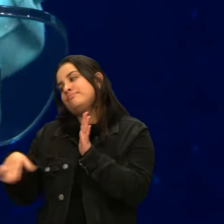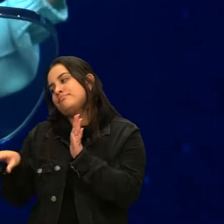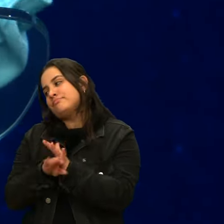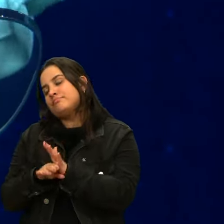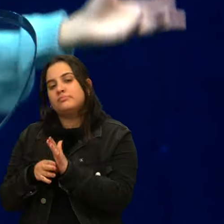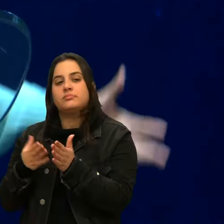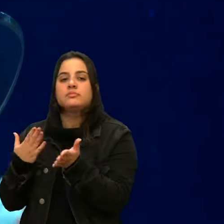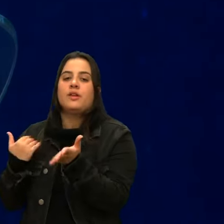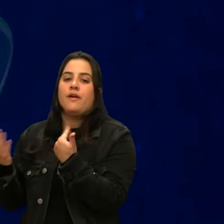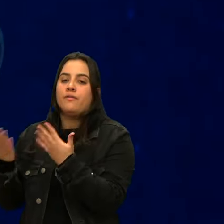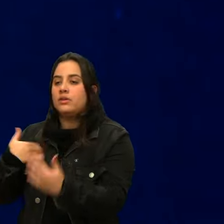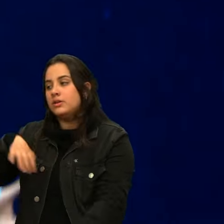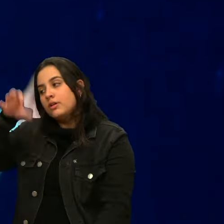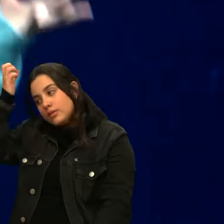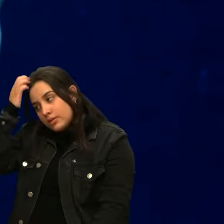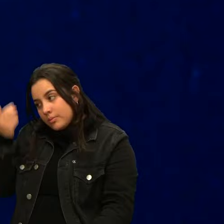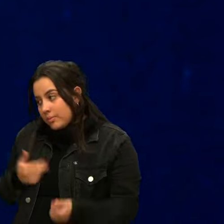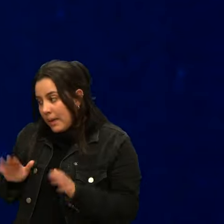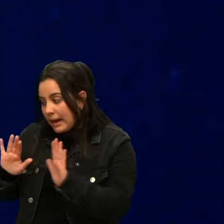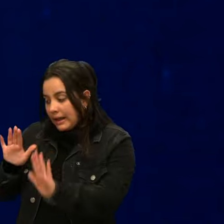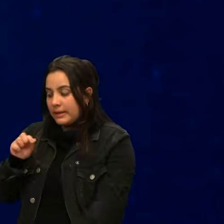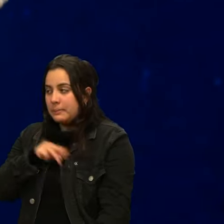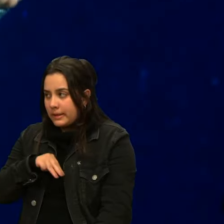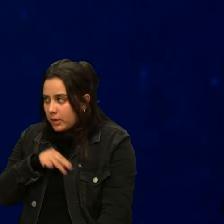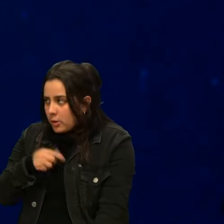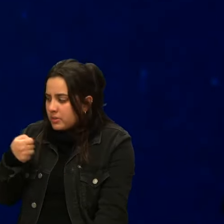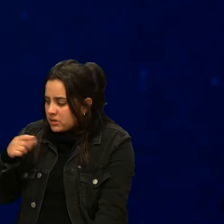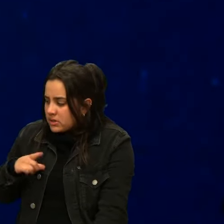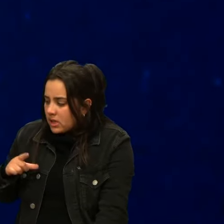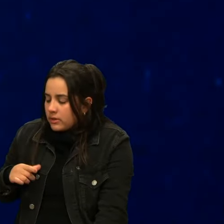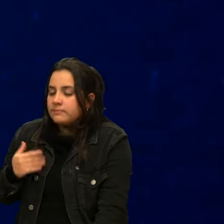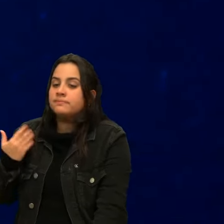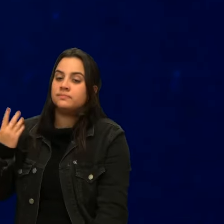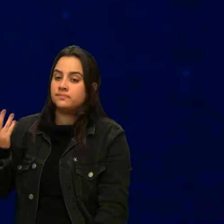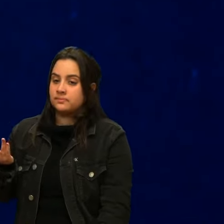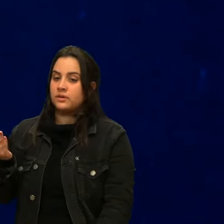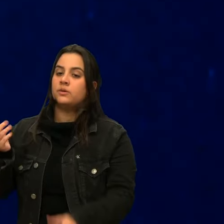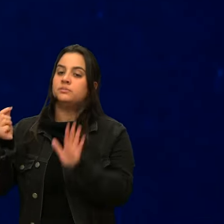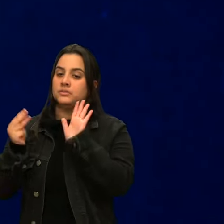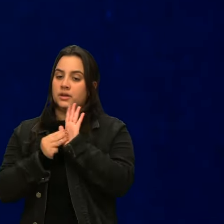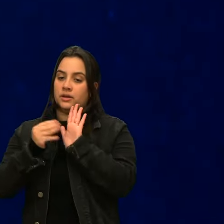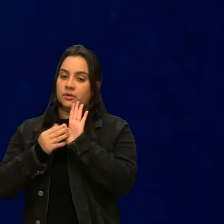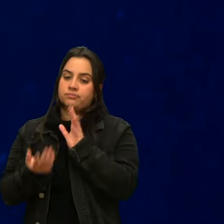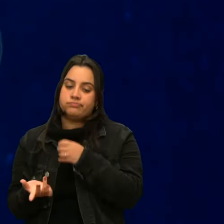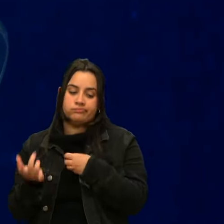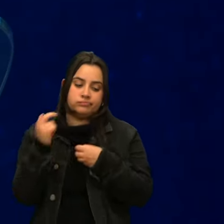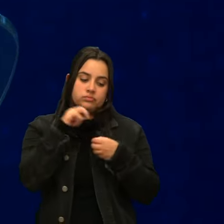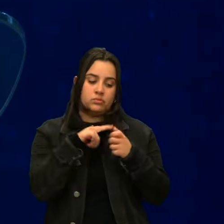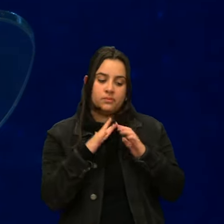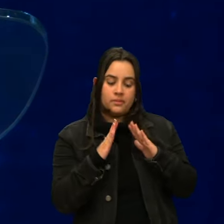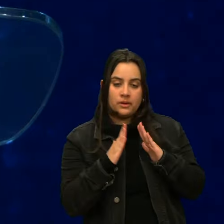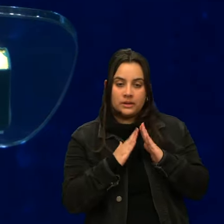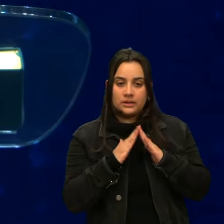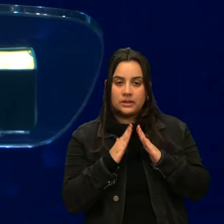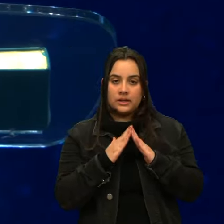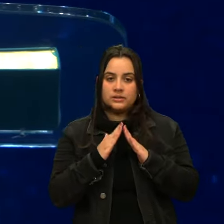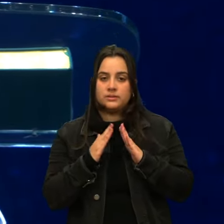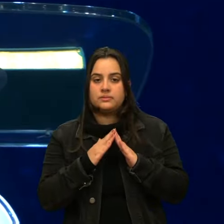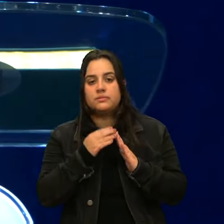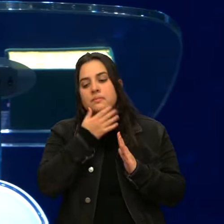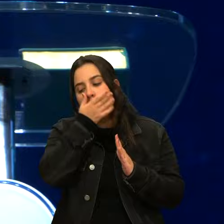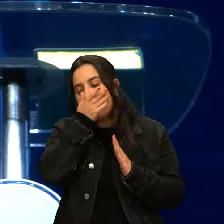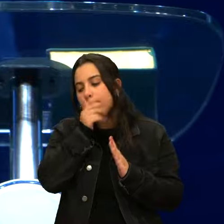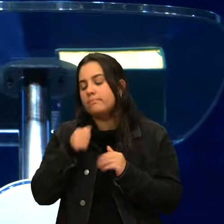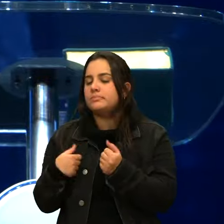rei, peraí, tenha misericórdia. E aí conta que Daniel foi para casa e ele então foi até o quarto, falou